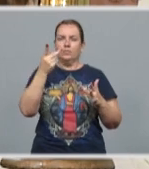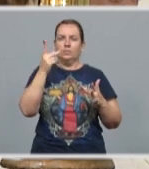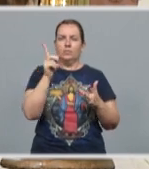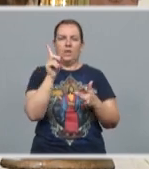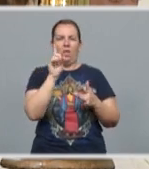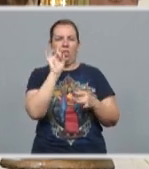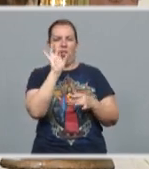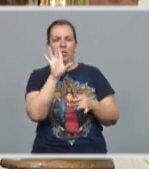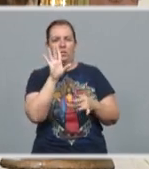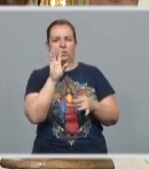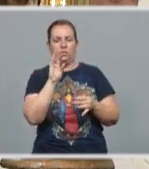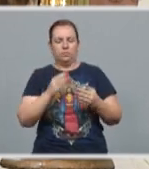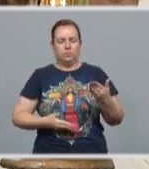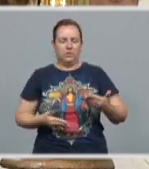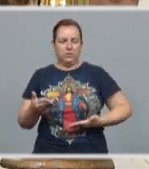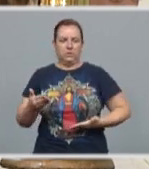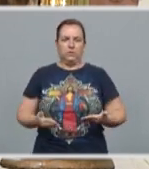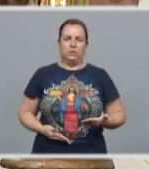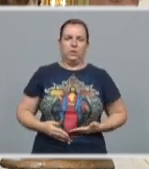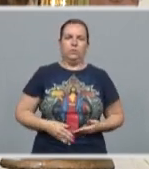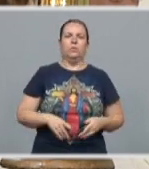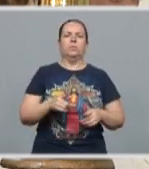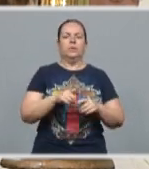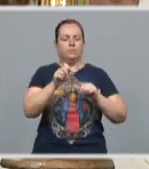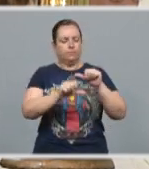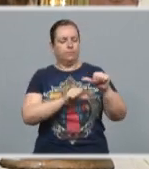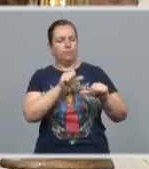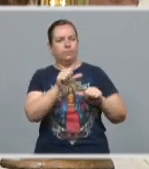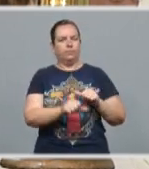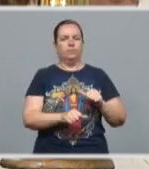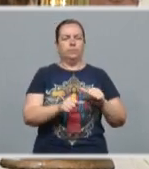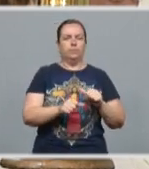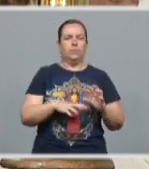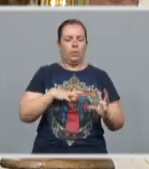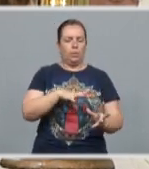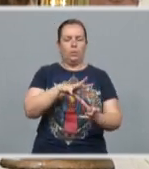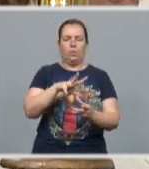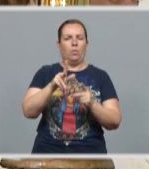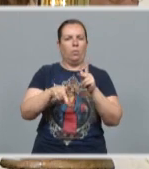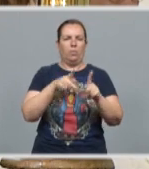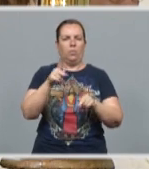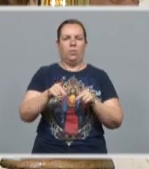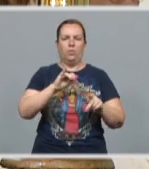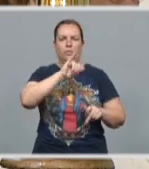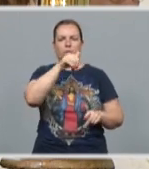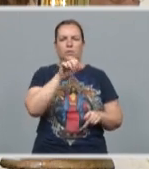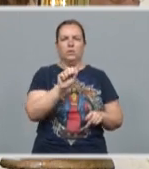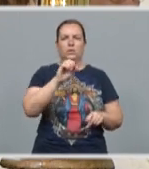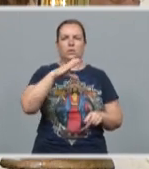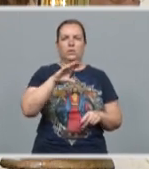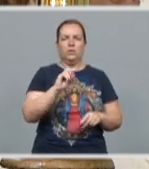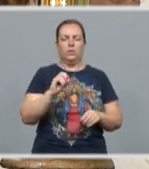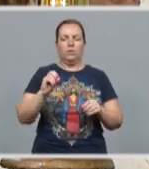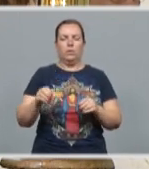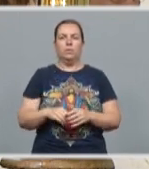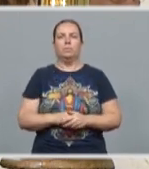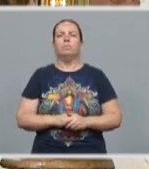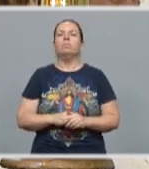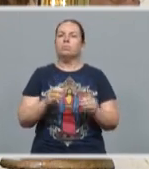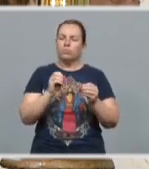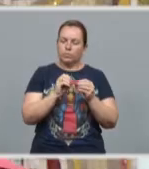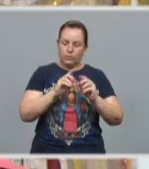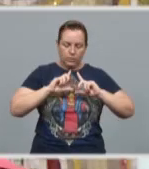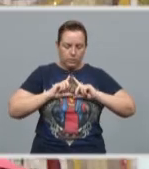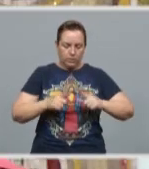Não basta seres meu servo para restaurar as tribos de Jacó e reconduzir os remanescentes de